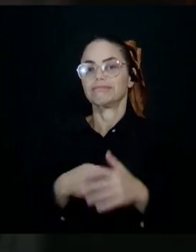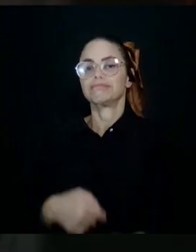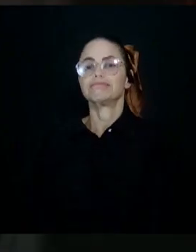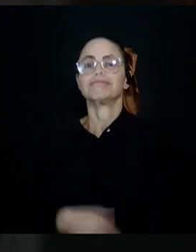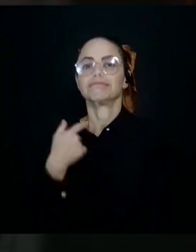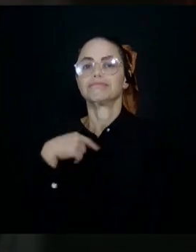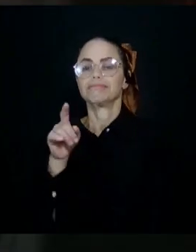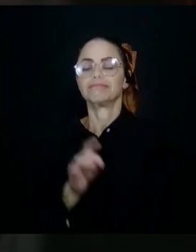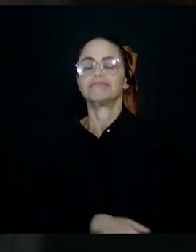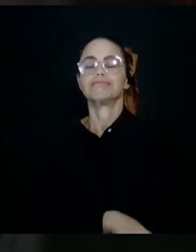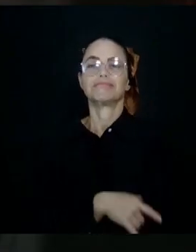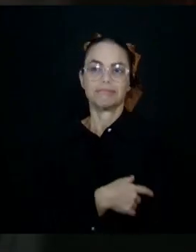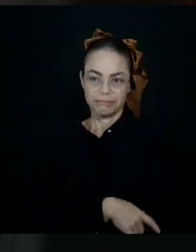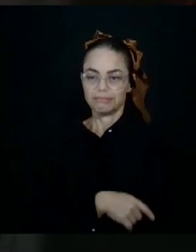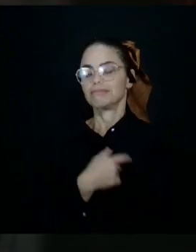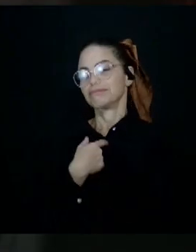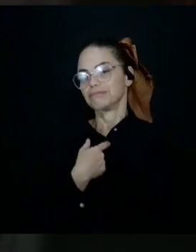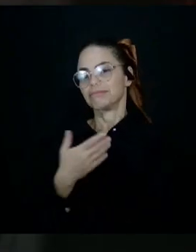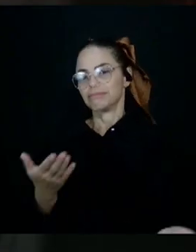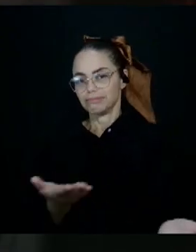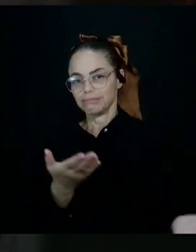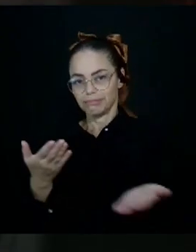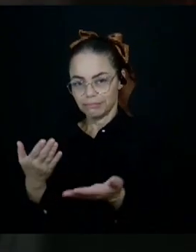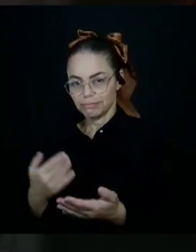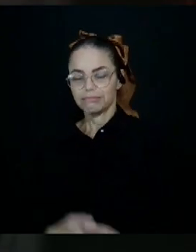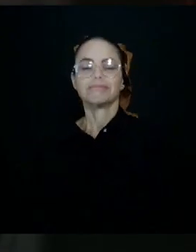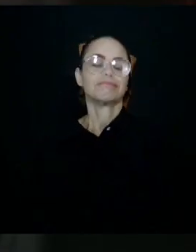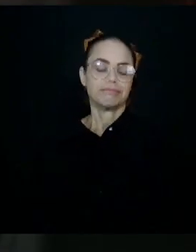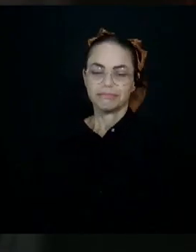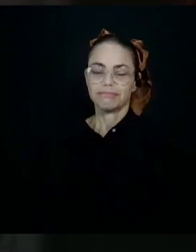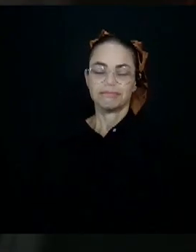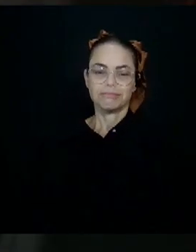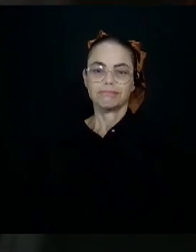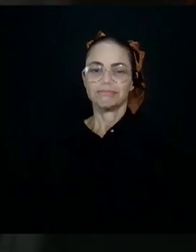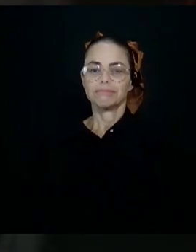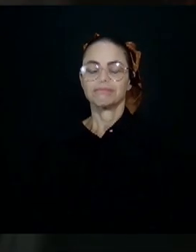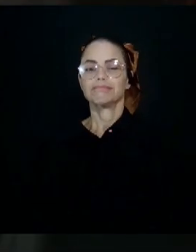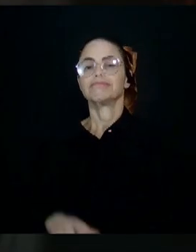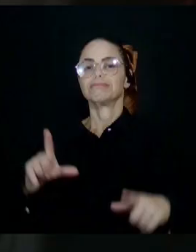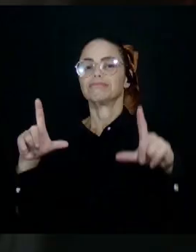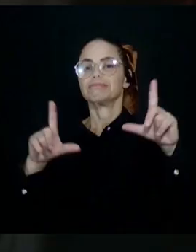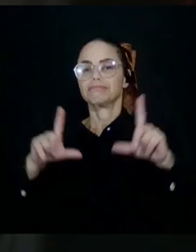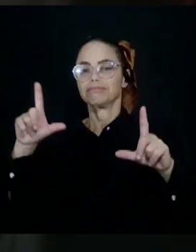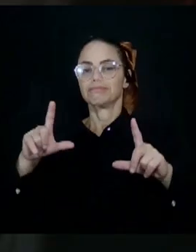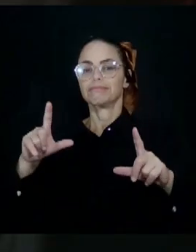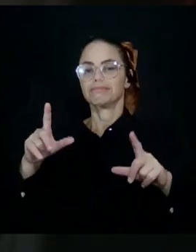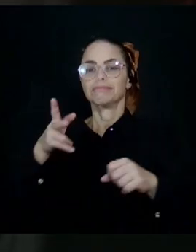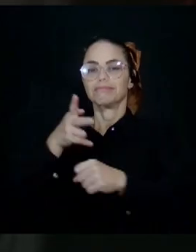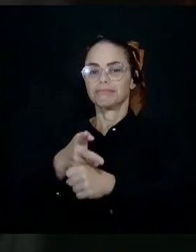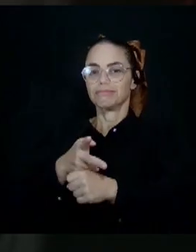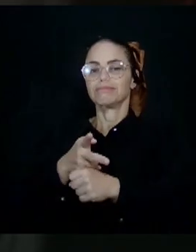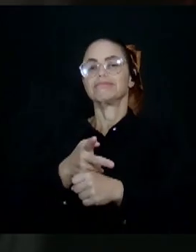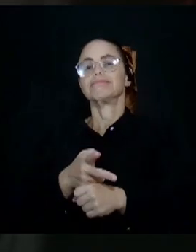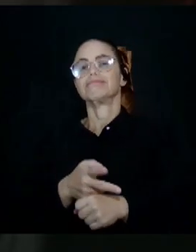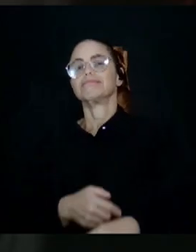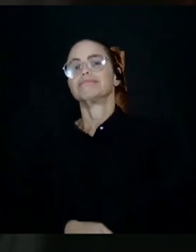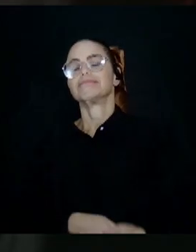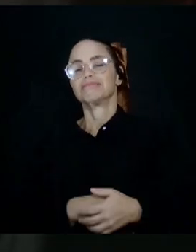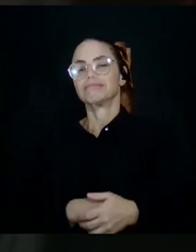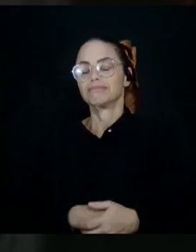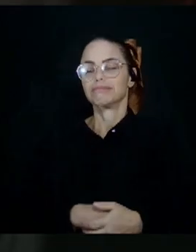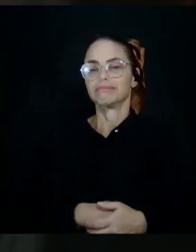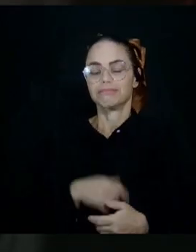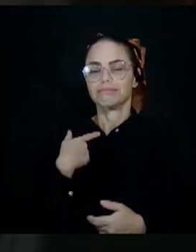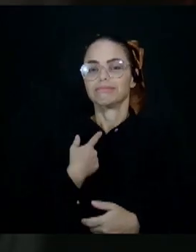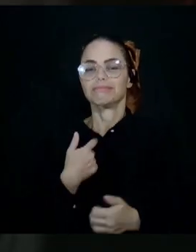deixa, né, convidados e aí acabam ligando a TV Câmara Campinas no consultório porque acompanham o nosso Estúdio Câmara, a gente